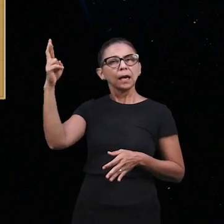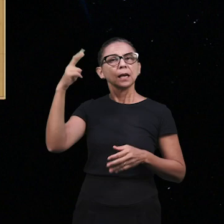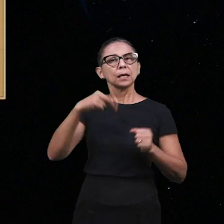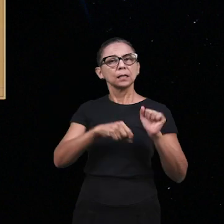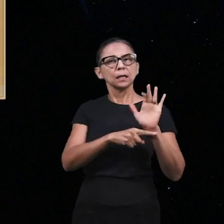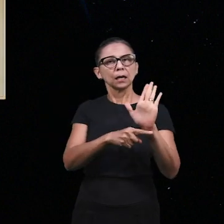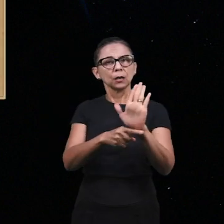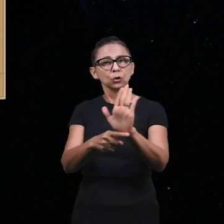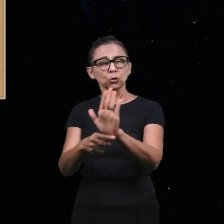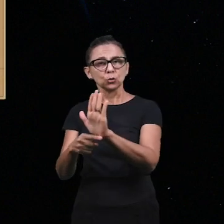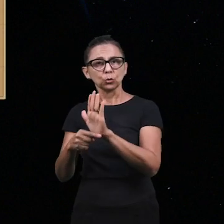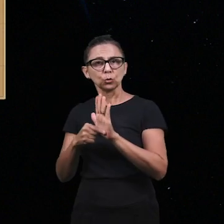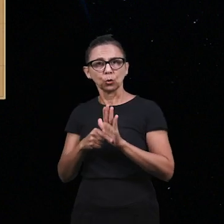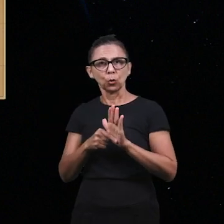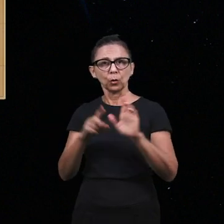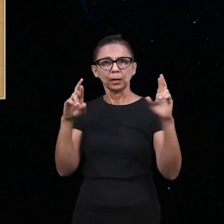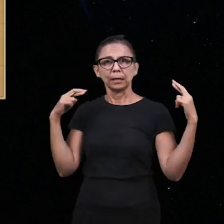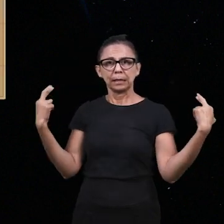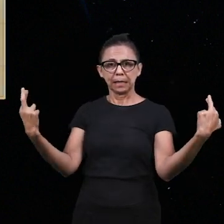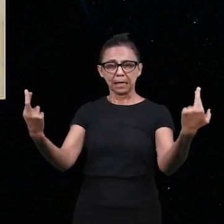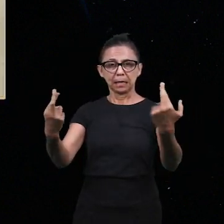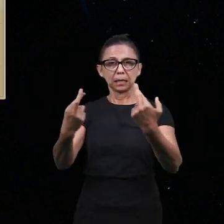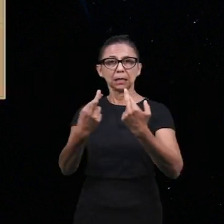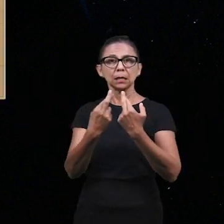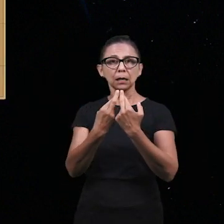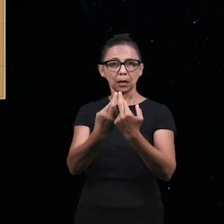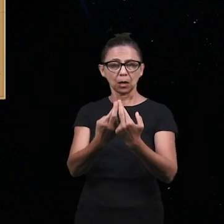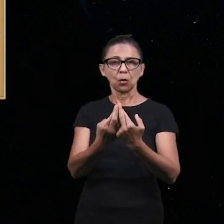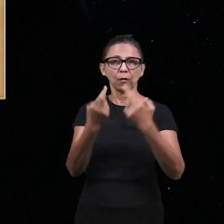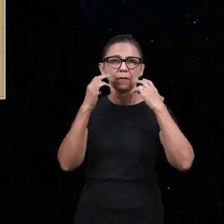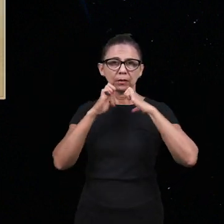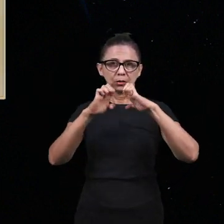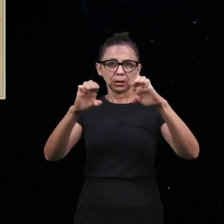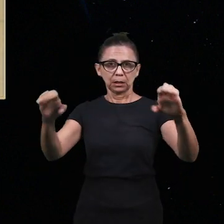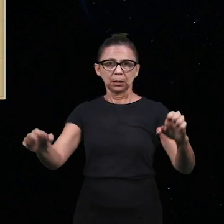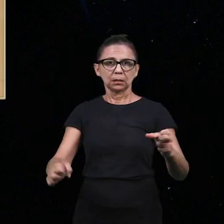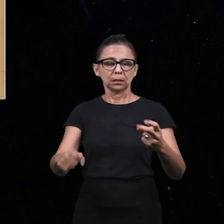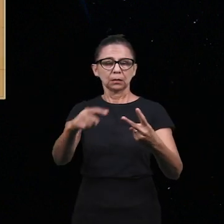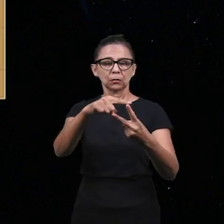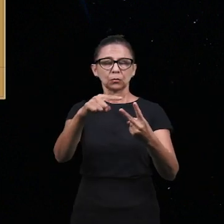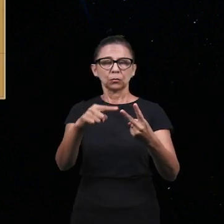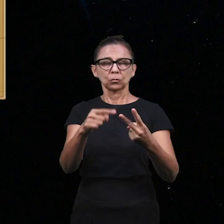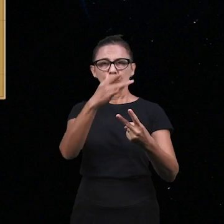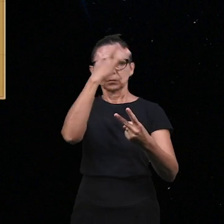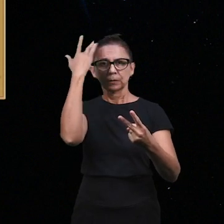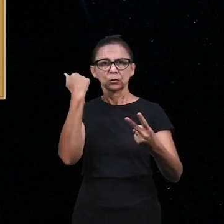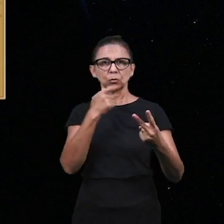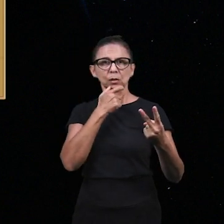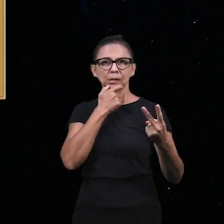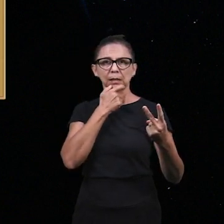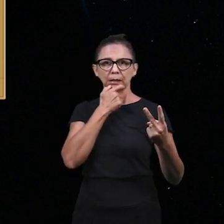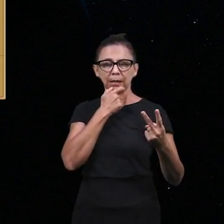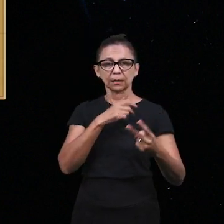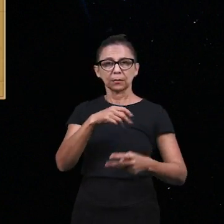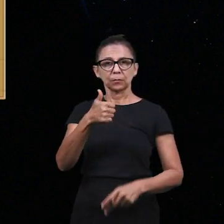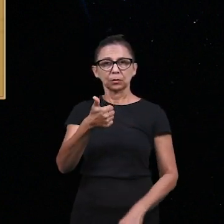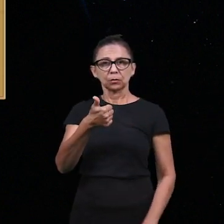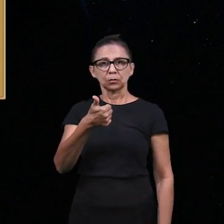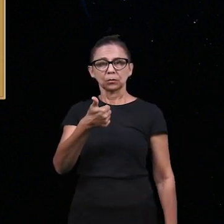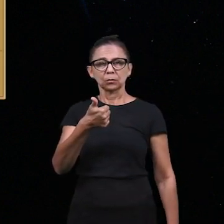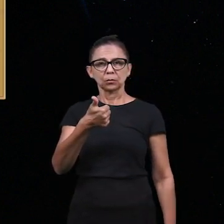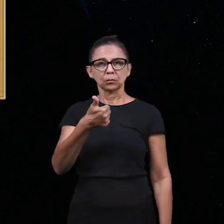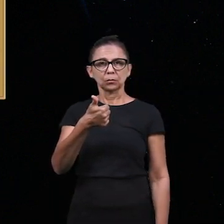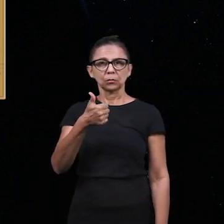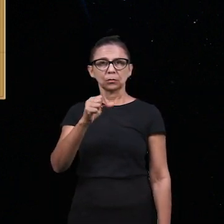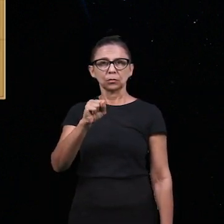concentrações evangelísticas de Dwight Lyman Moody e Ira David Sankey. Em 1890, chegou ao Rio de Janeiro